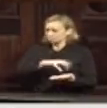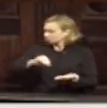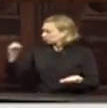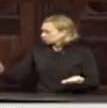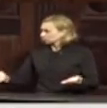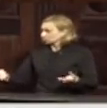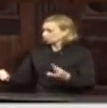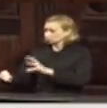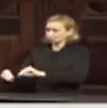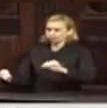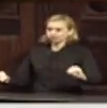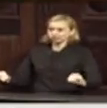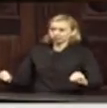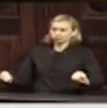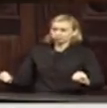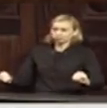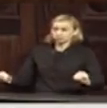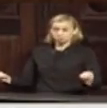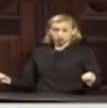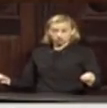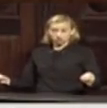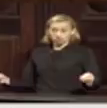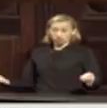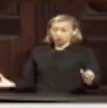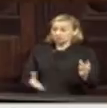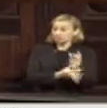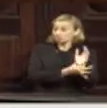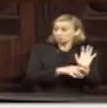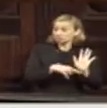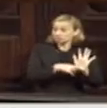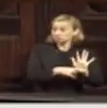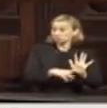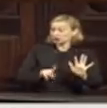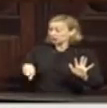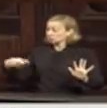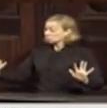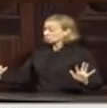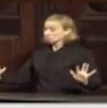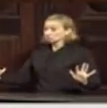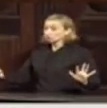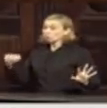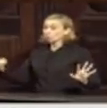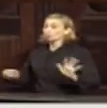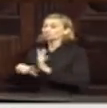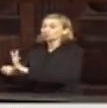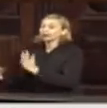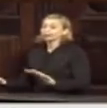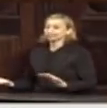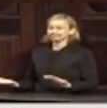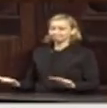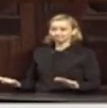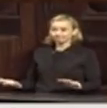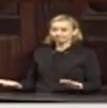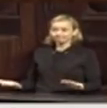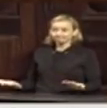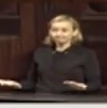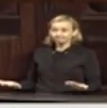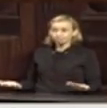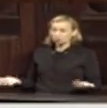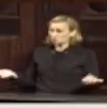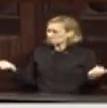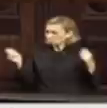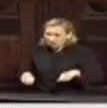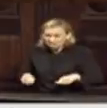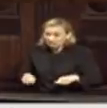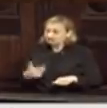esse dinheiro não representa 1% do orçamento da segurança, porque esse governo é incompetente, como não conseguiu fazer nada, foi